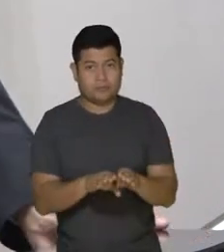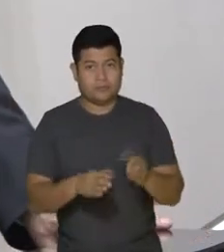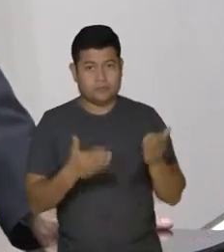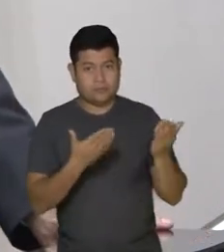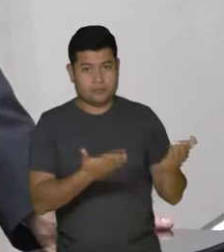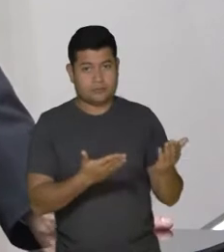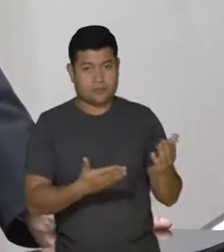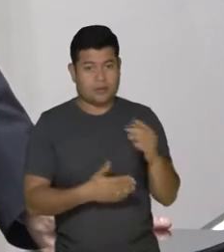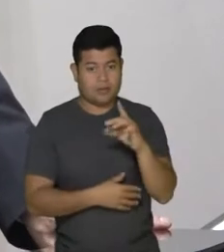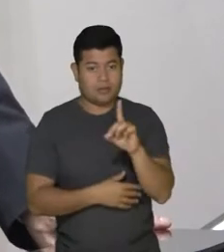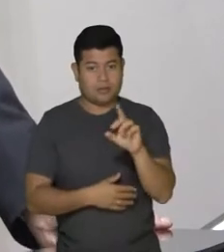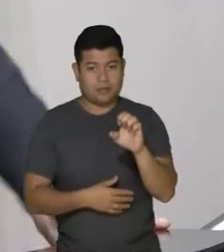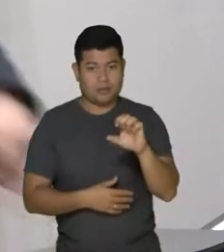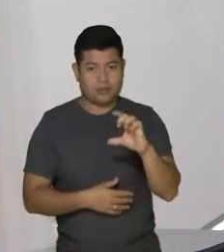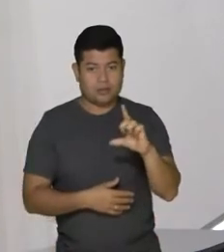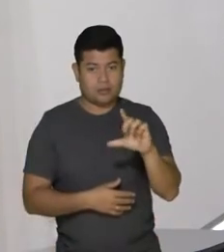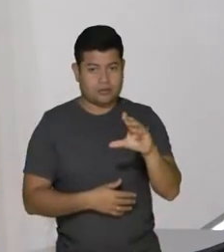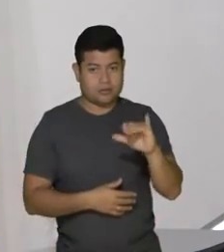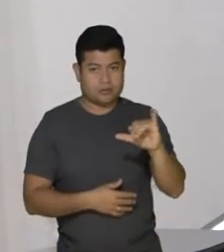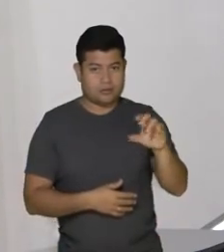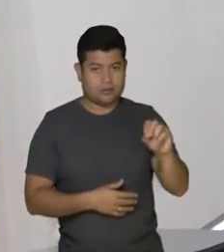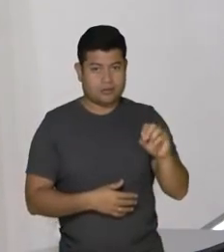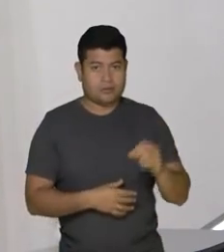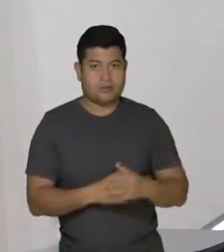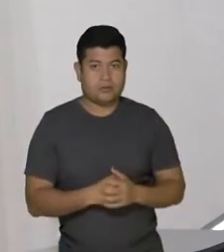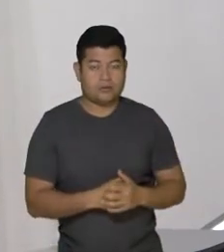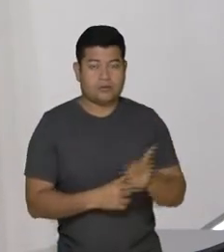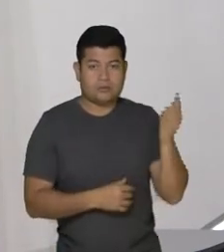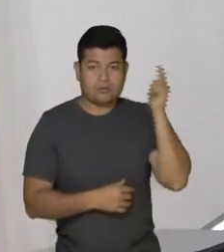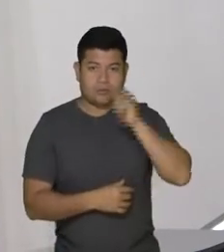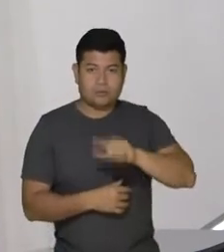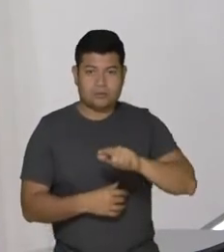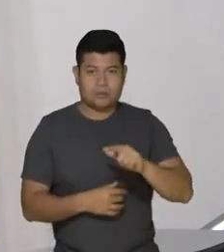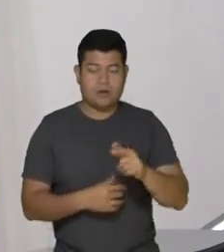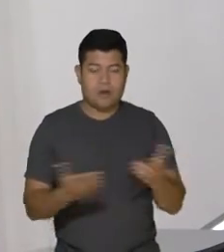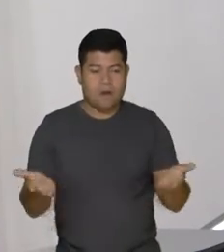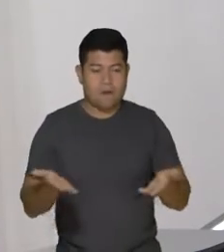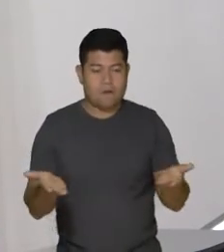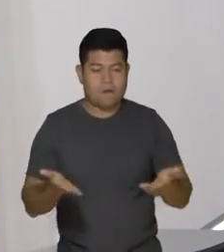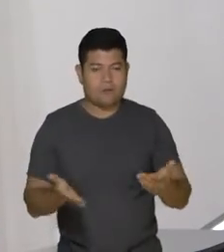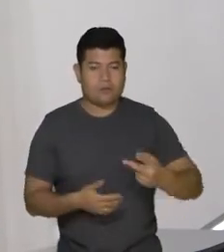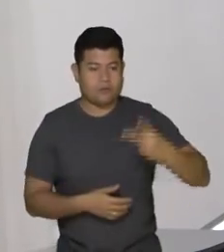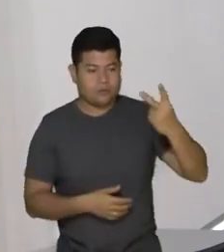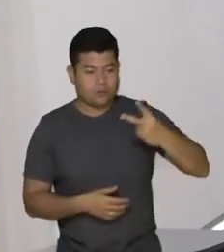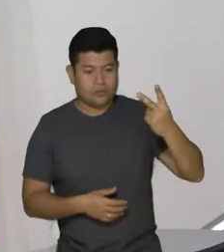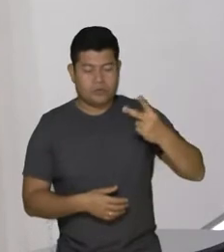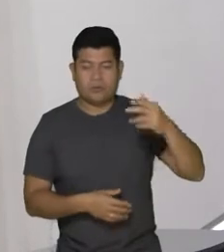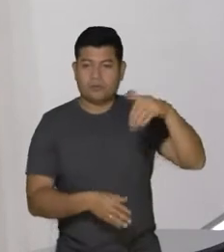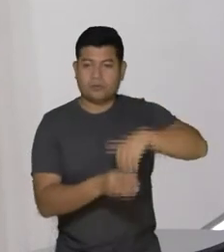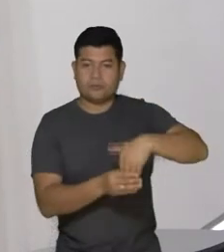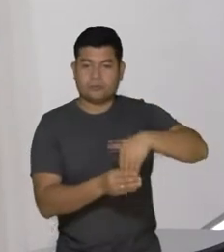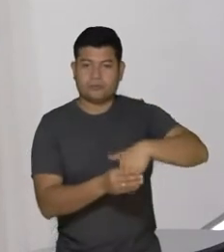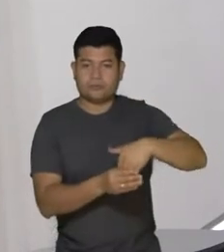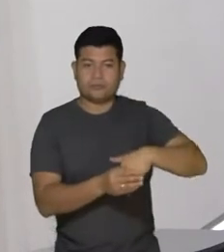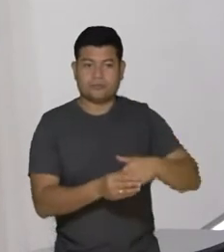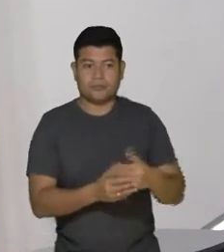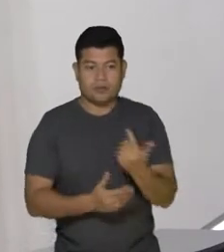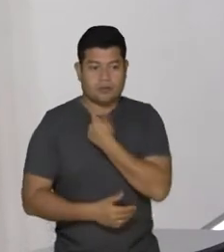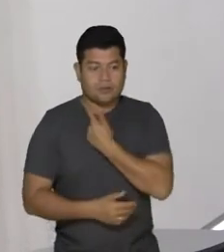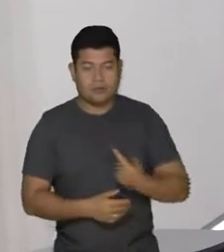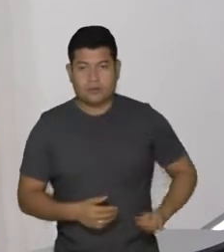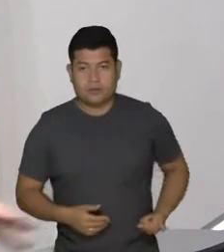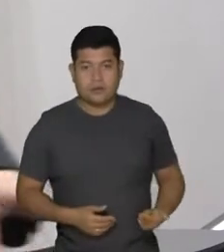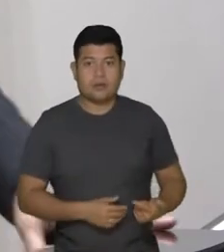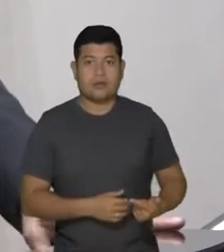Décio Lima é que logrou êxito estar no segundo turno e que tenha certeza de que fará